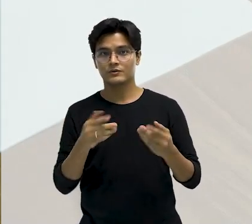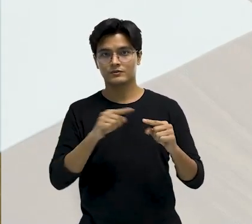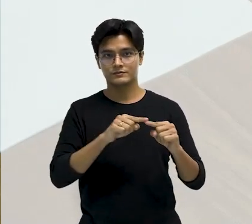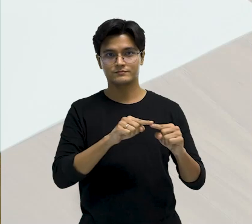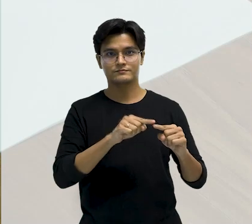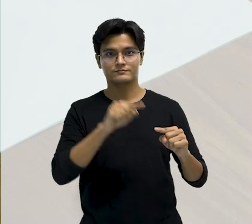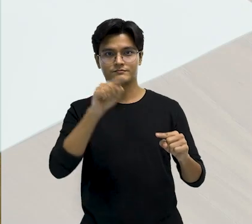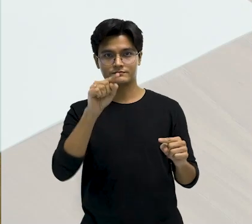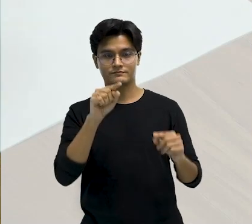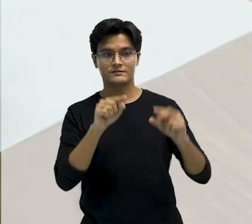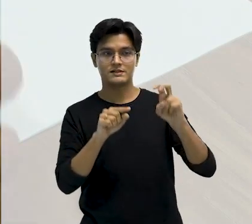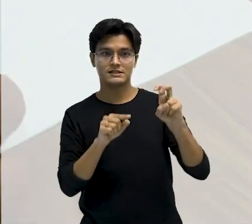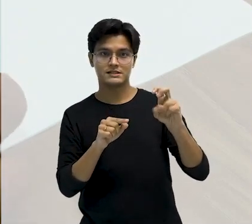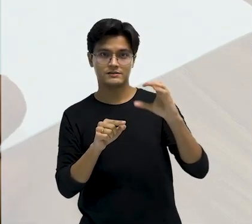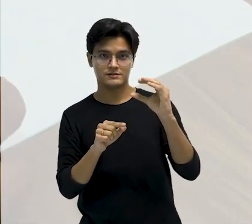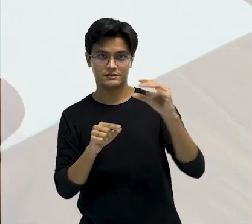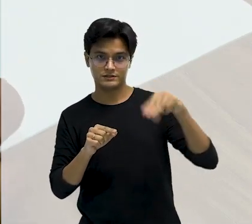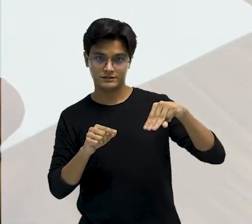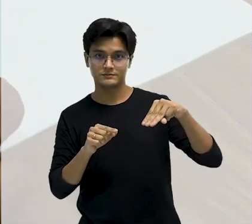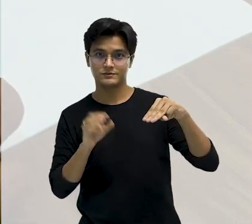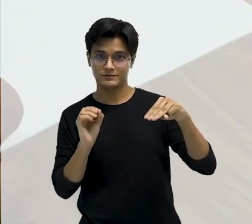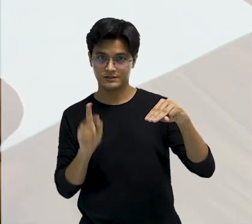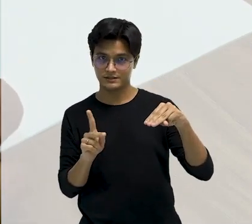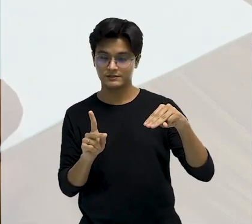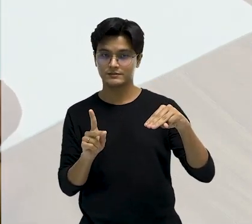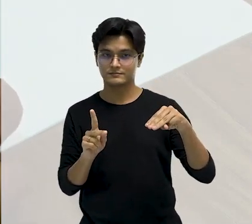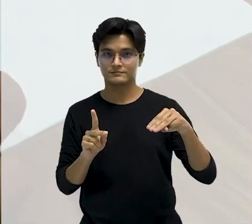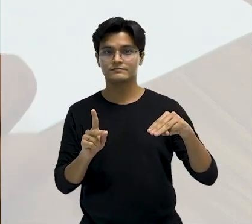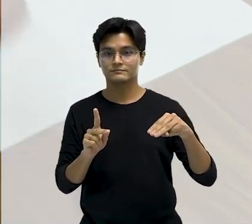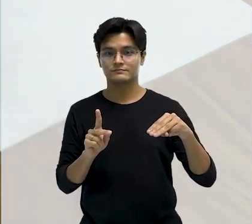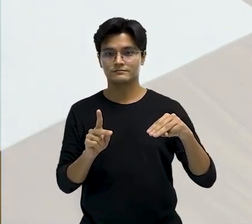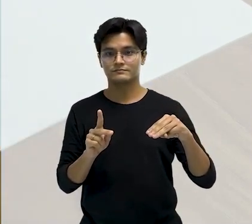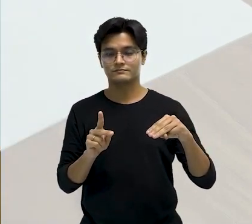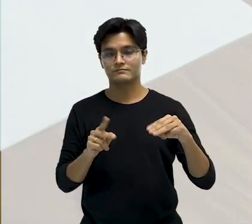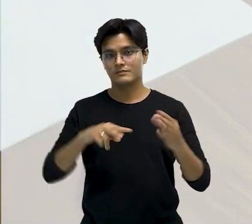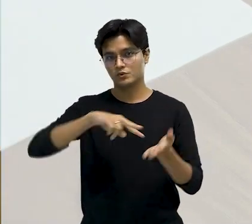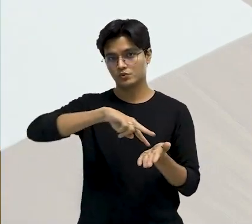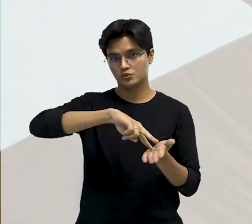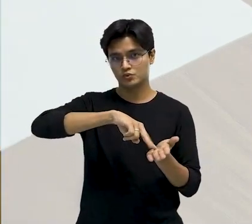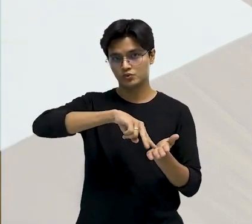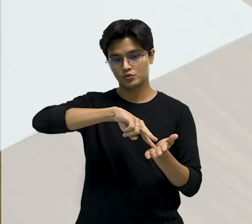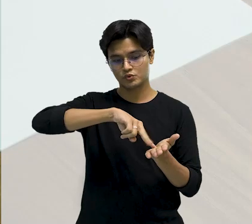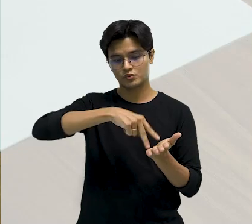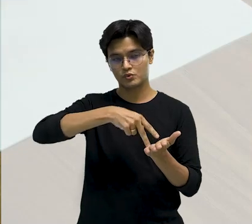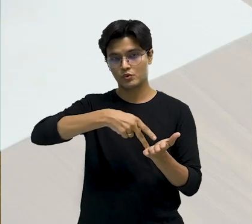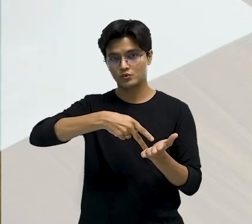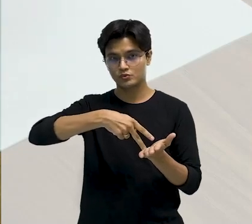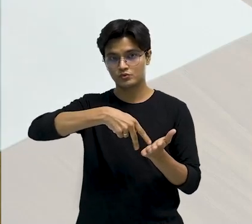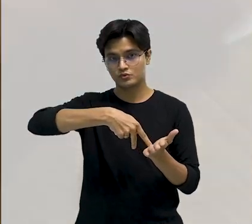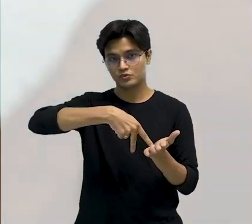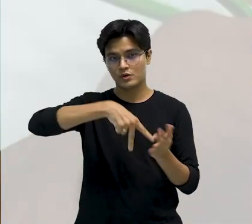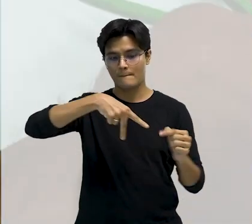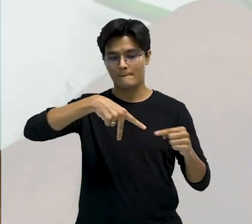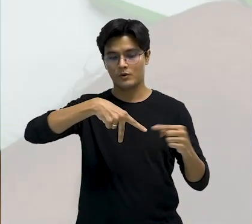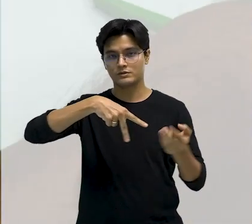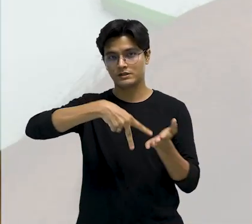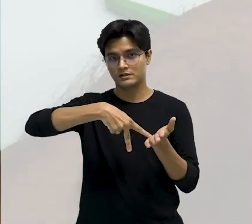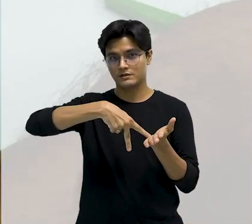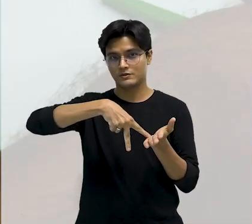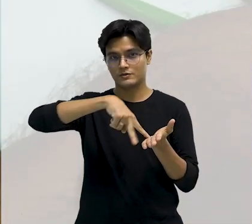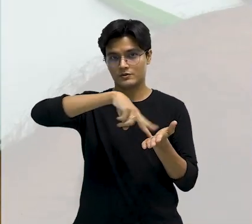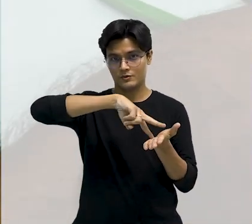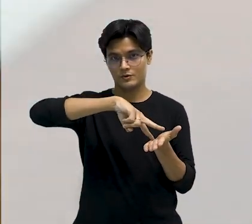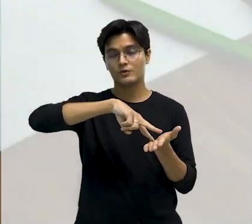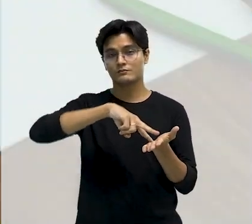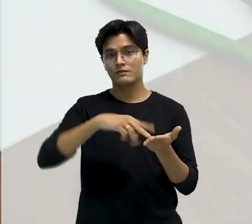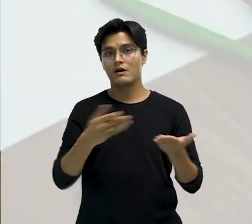5 centímetros, ok? Vou colocar a ponta seca no outro segmento, que é o segmento B. Reparem